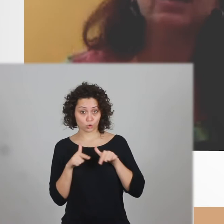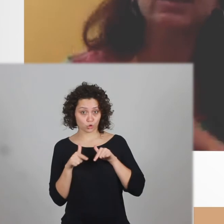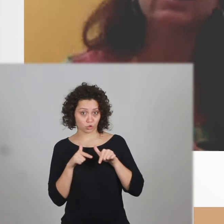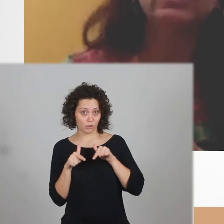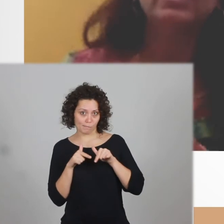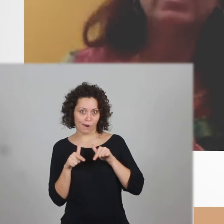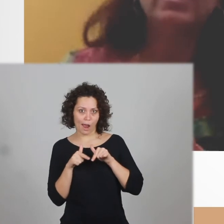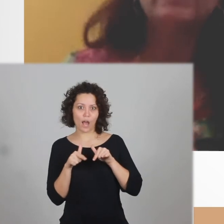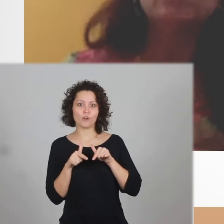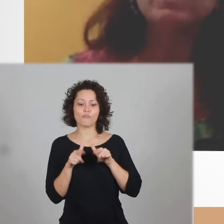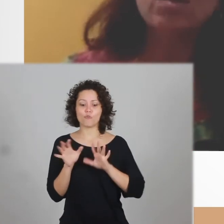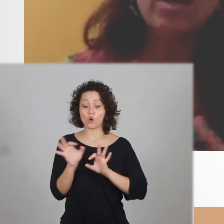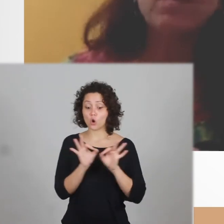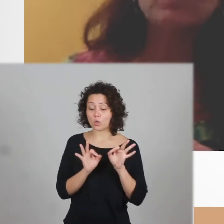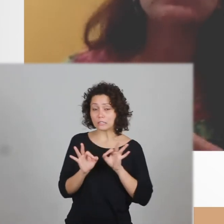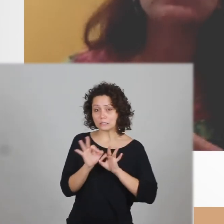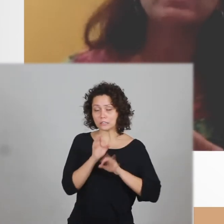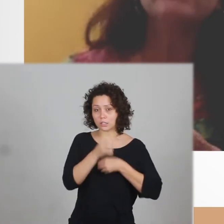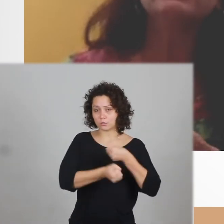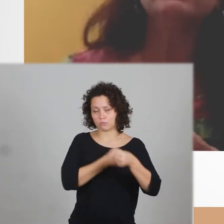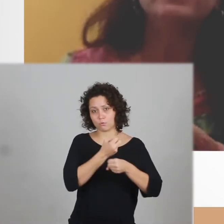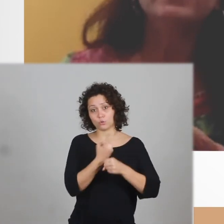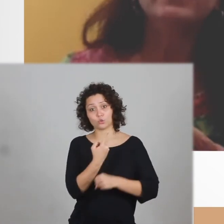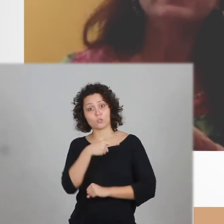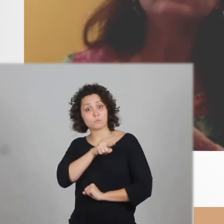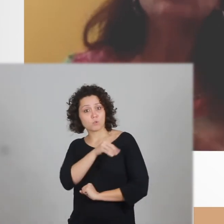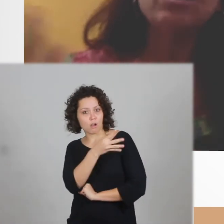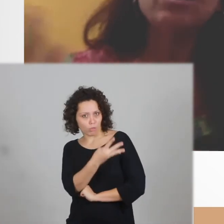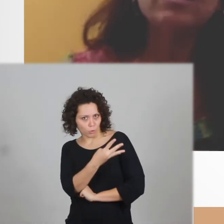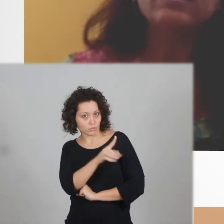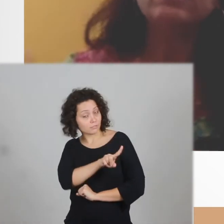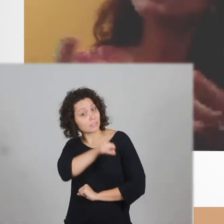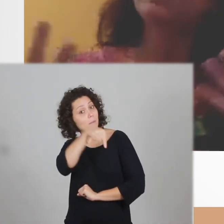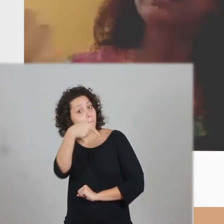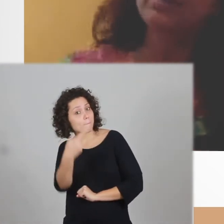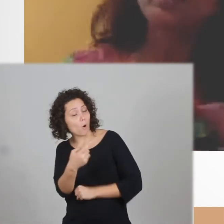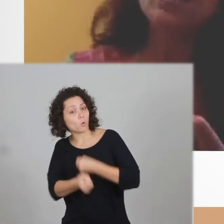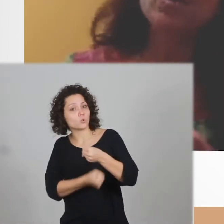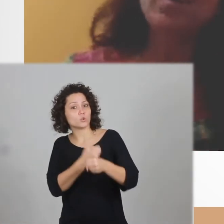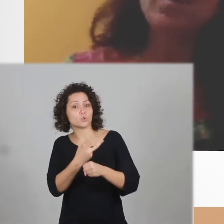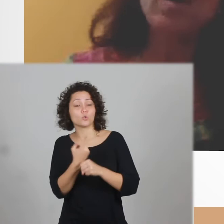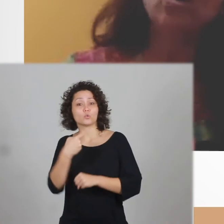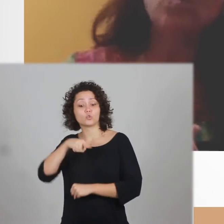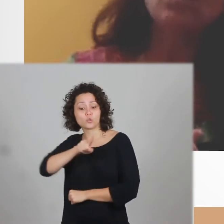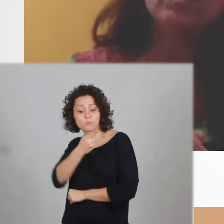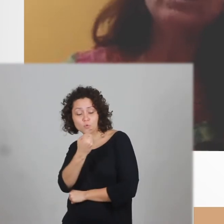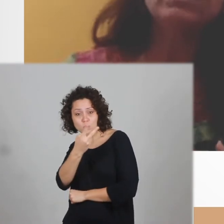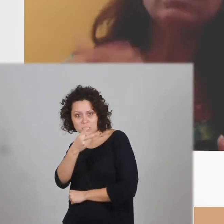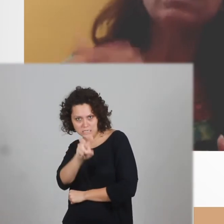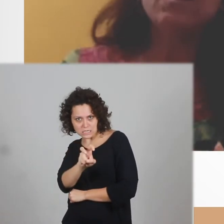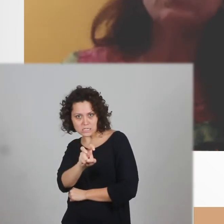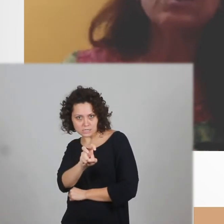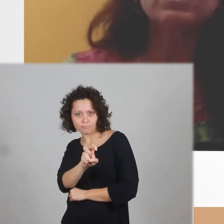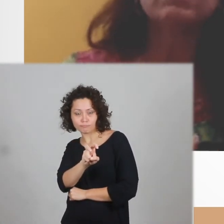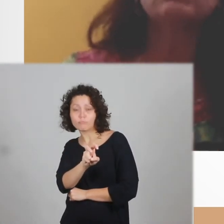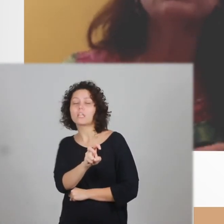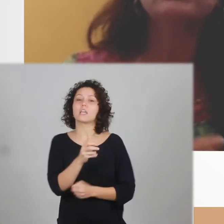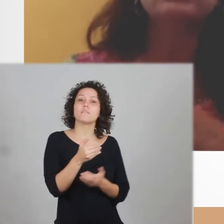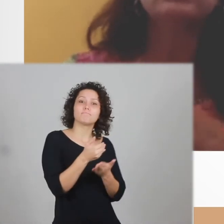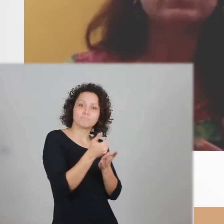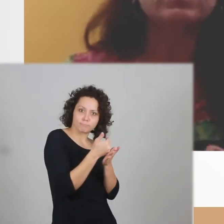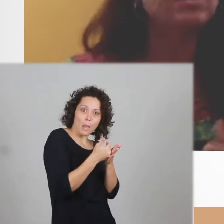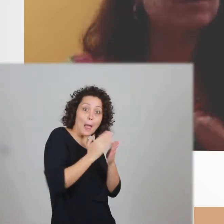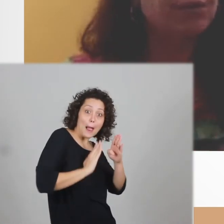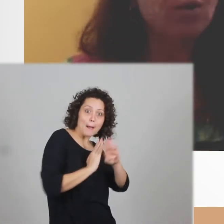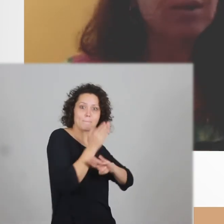a resolução é aprovada, nós tivemos uma pauta comum e iniciamos um processo que foi